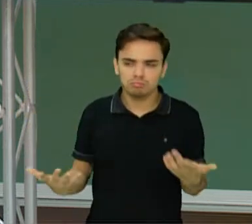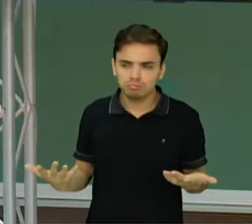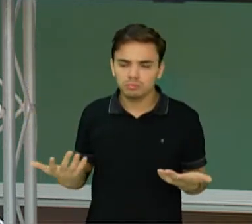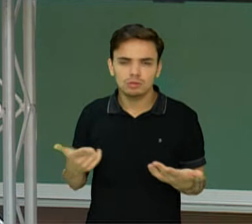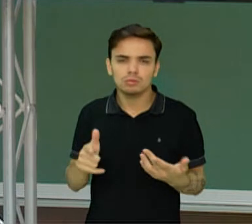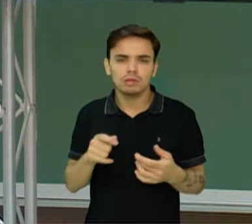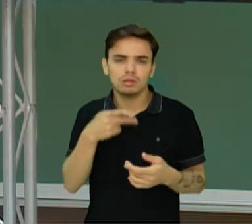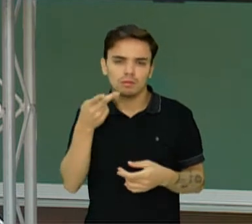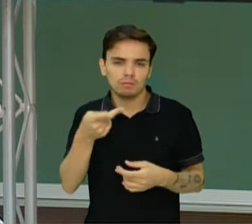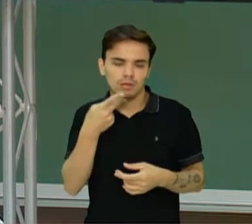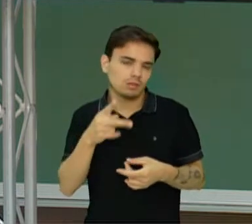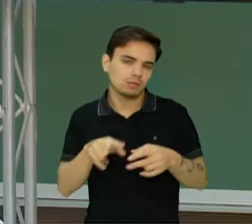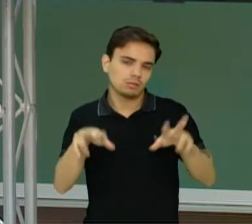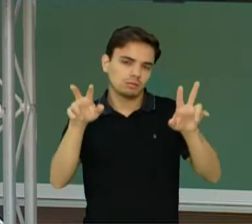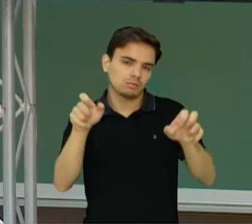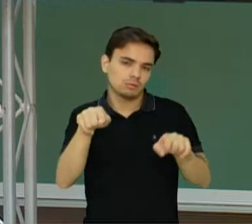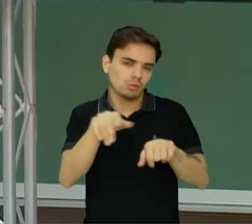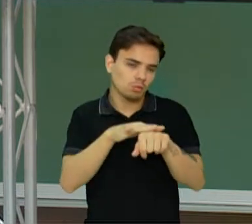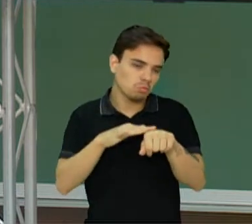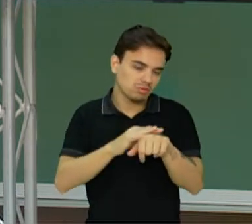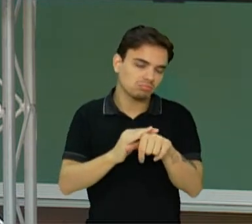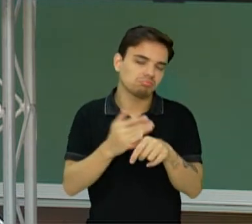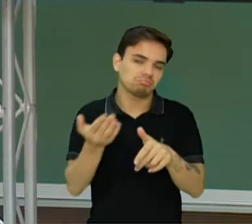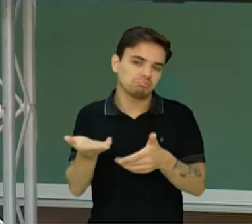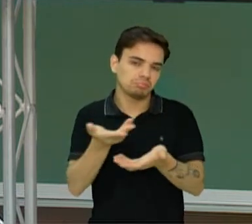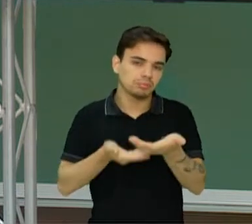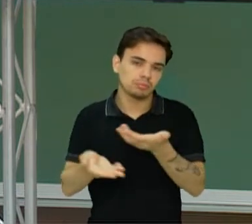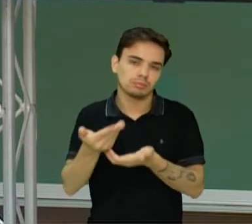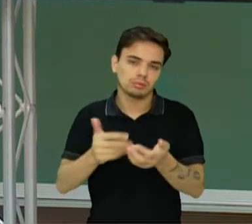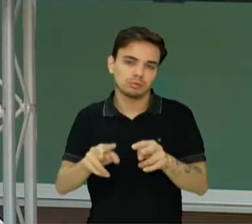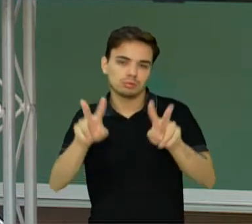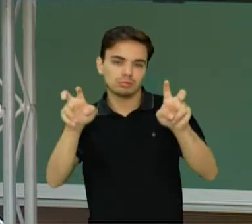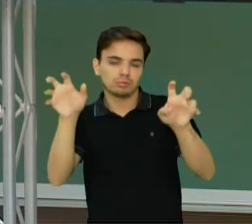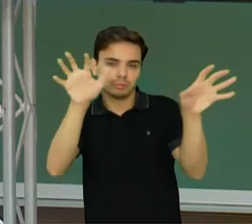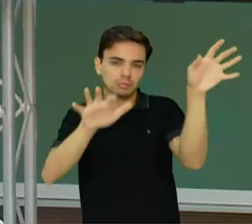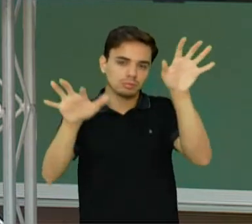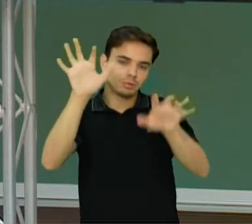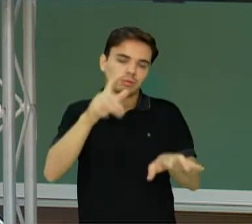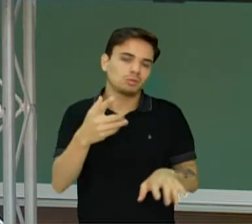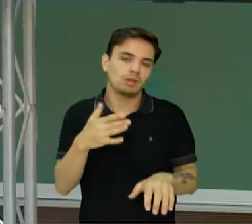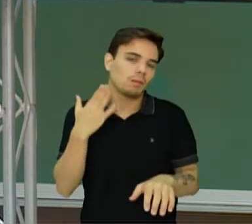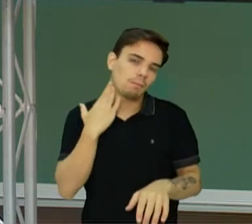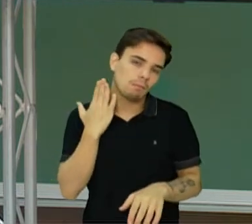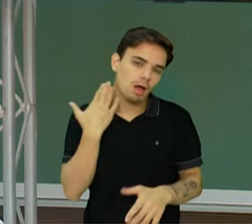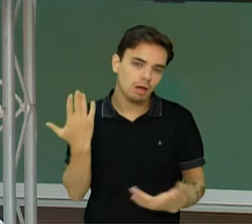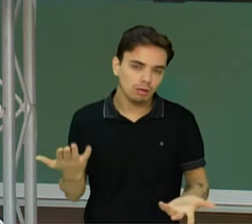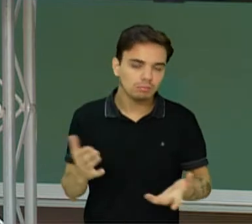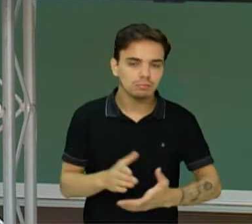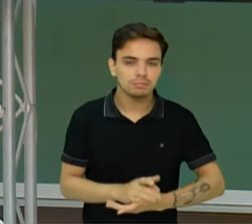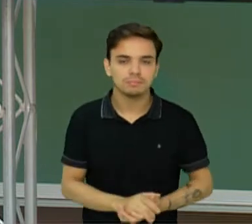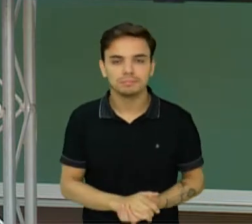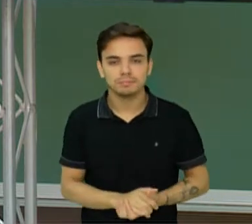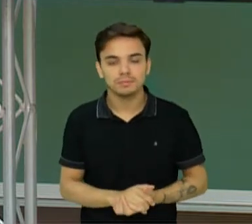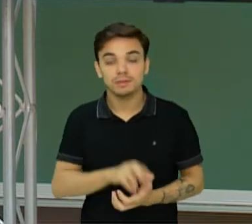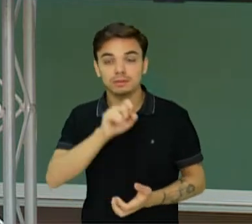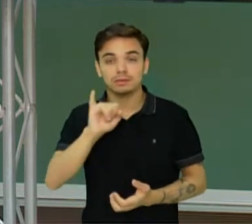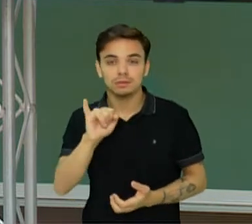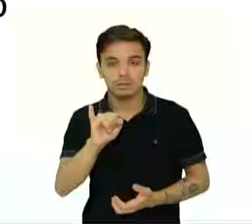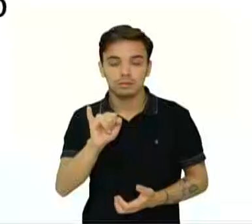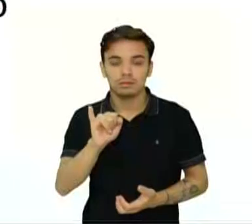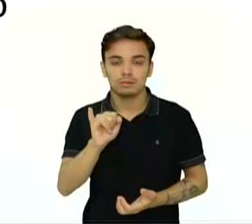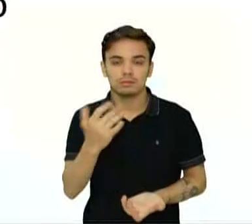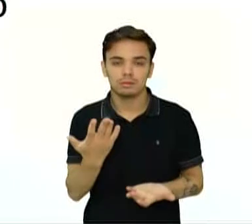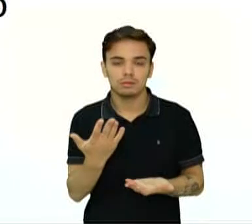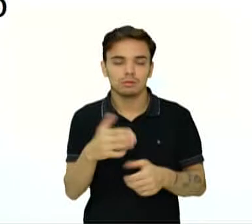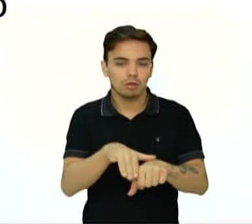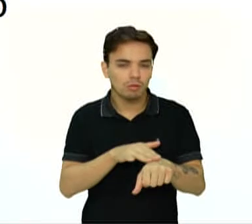tenho o que falar, então você começa uma conversa ou você fala sobre o tempo já que está sem papo. Sendo assim, ao conversar sobre a previsão do tempo,